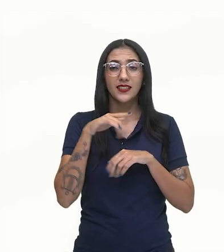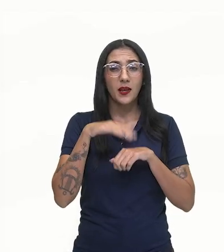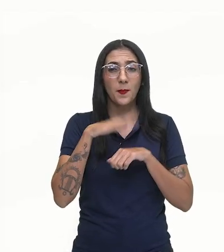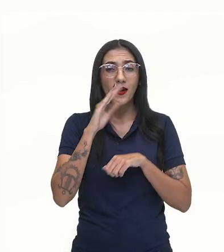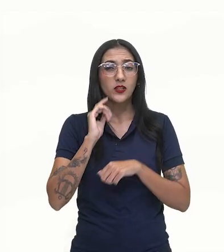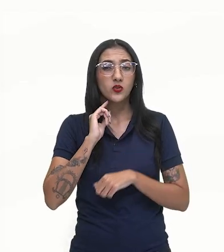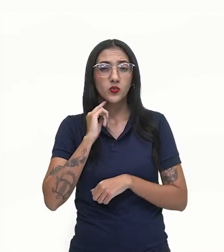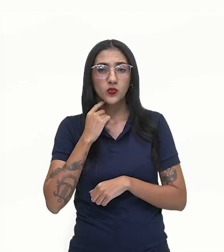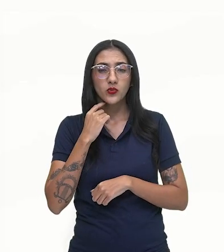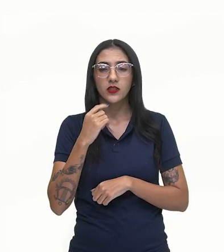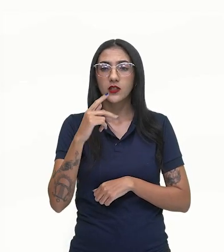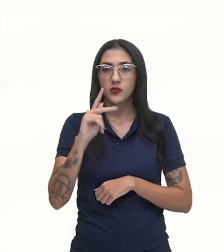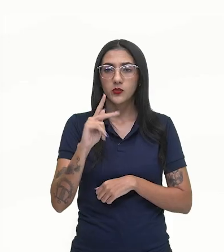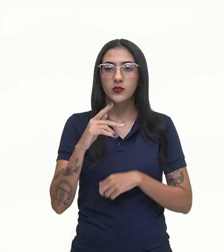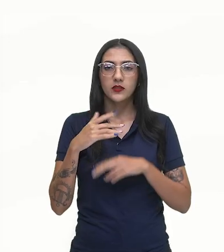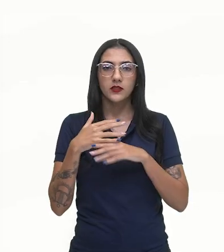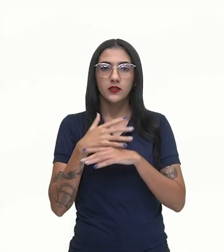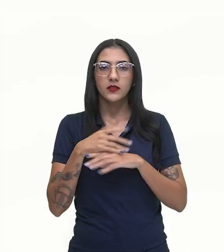cidade.